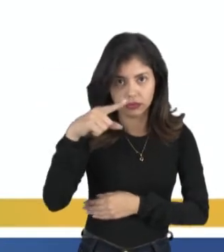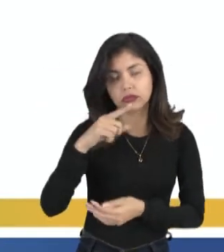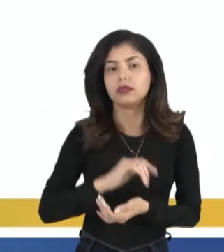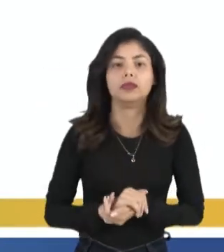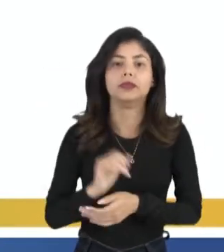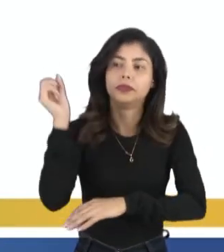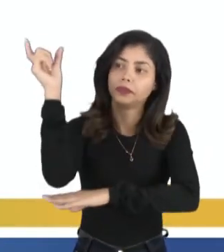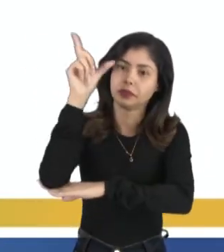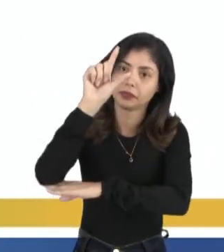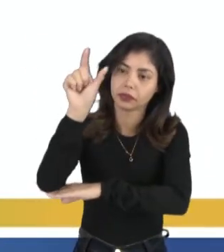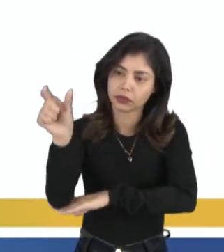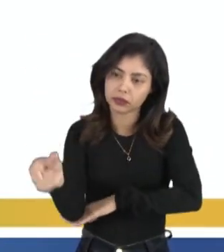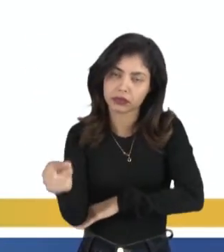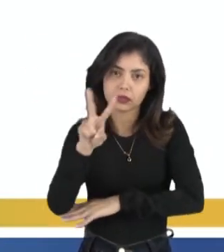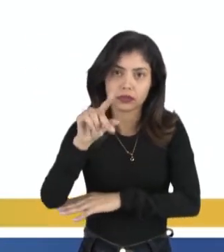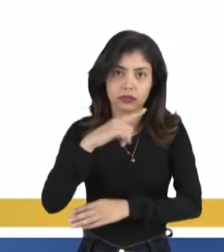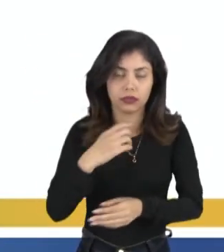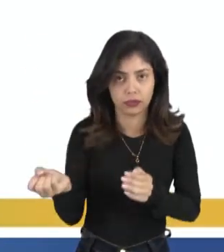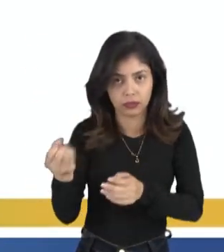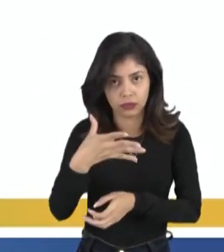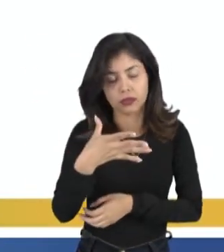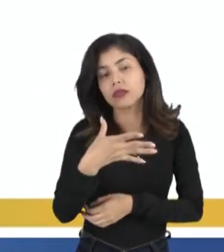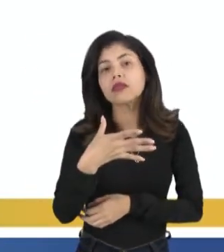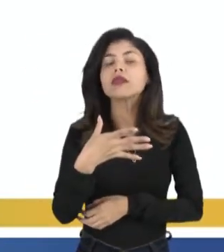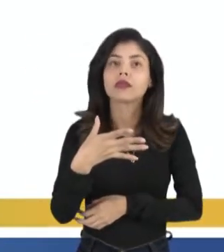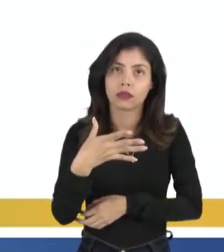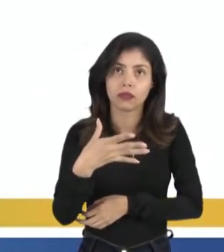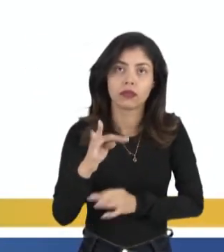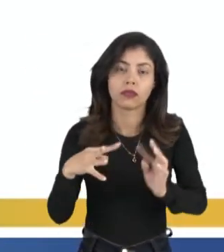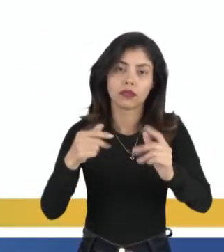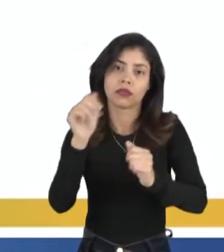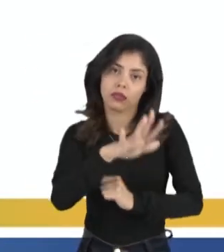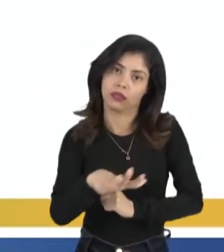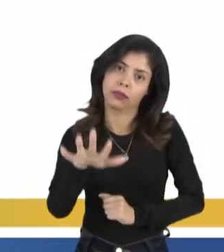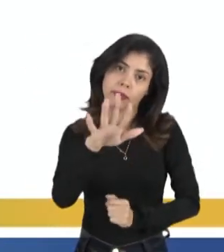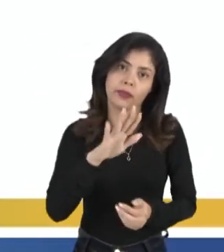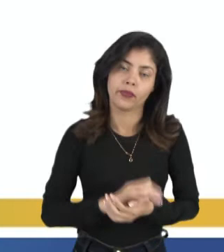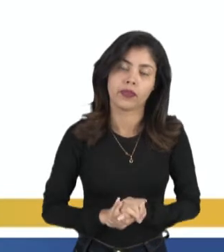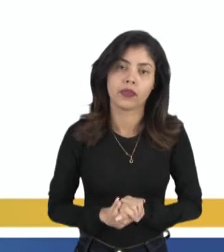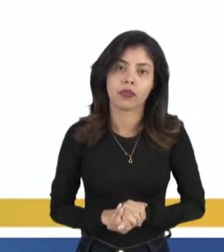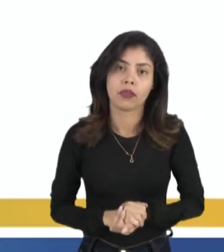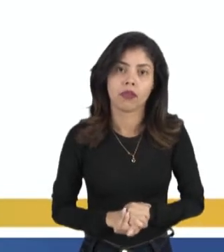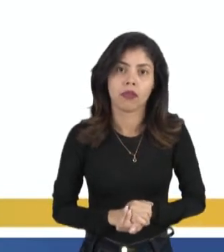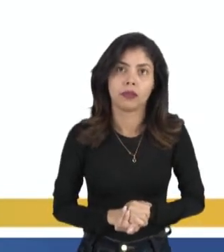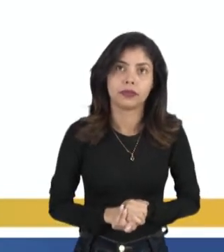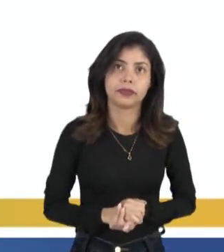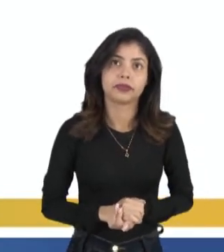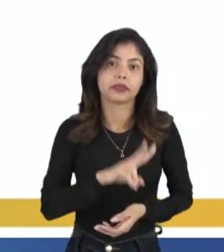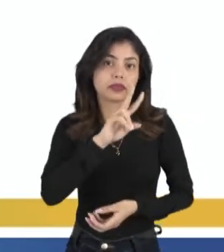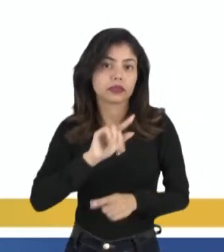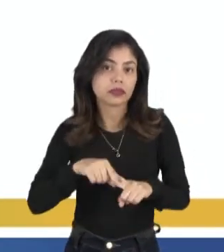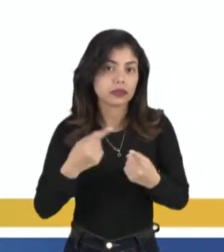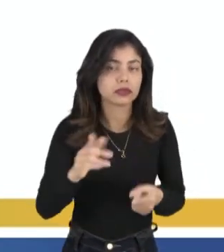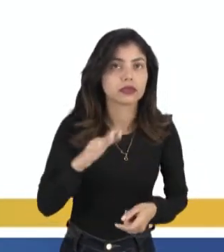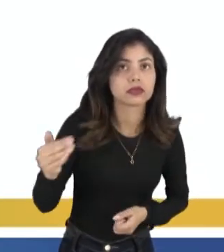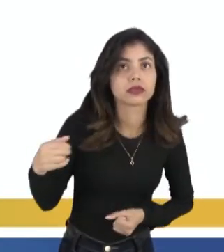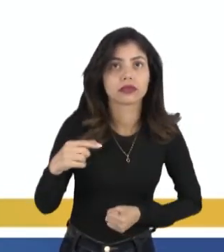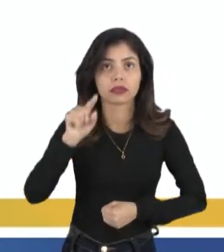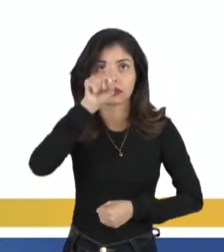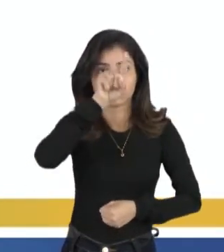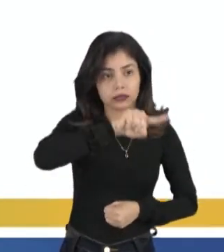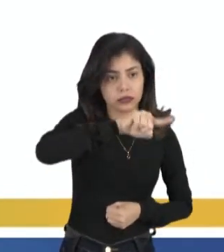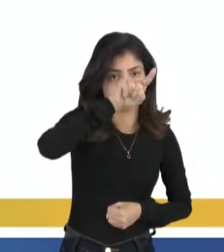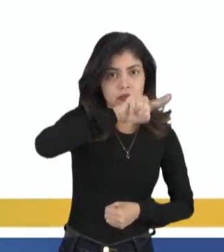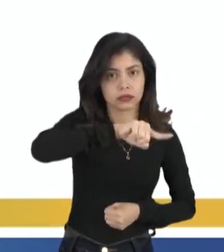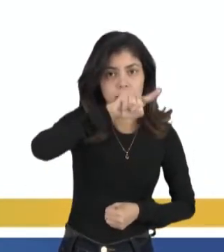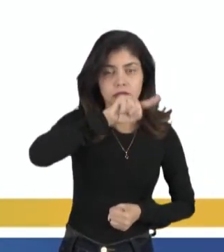a Lua, ela está aqui, vai formar um eclipse lunar. Total, penumbral, parcial. Mas quando a Lua estiver aqui,